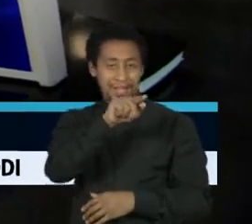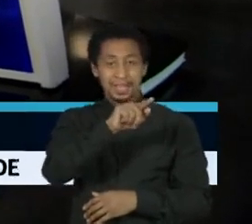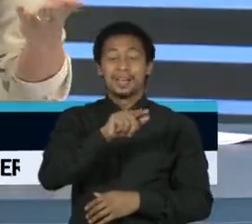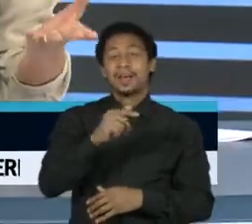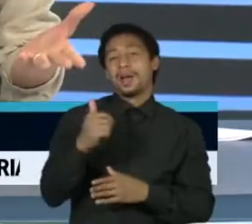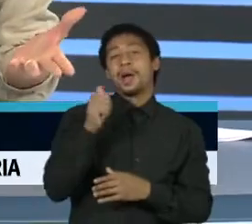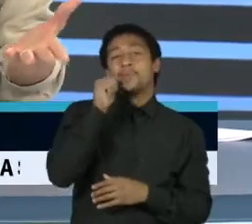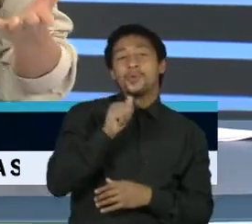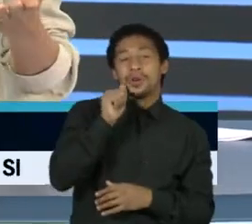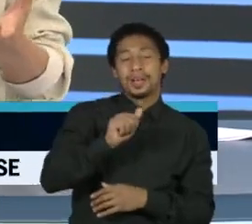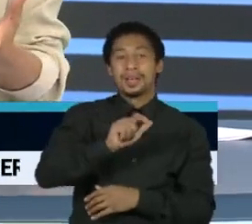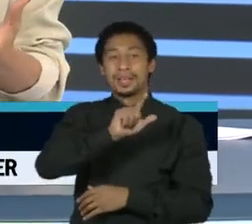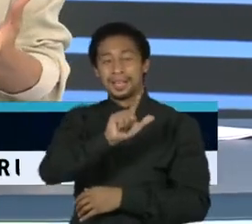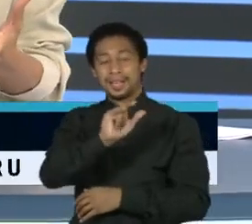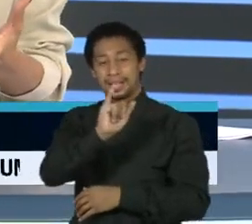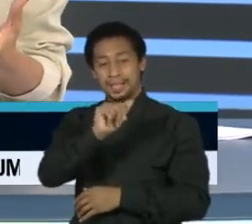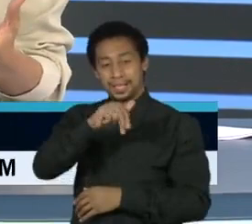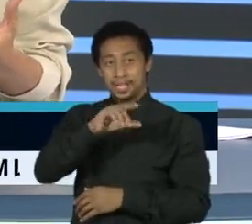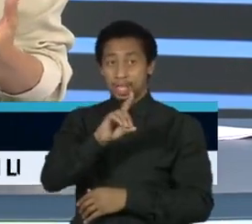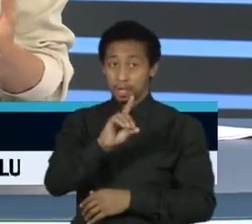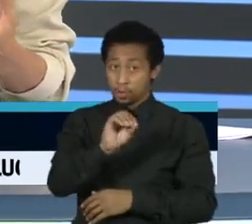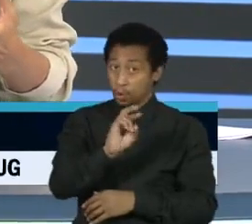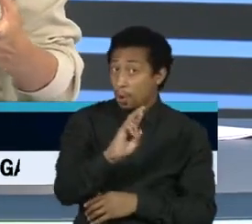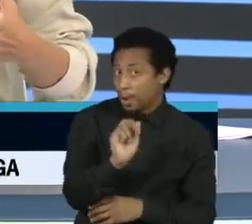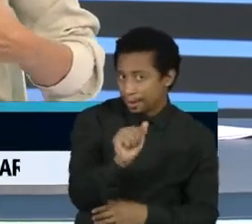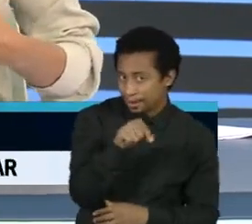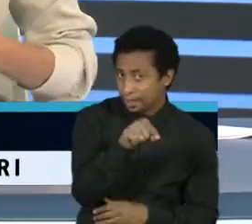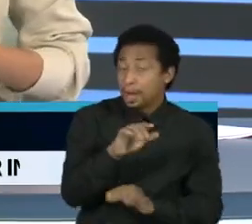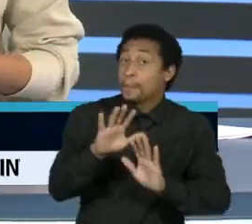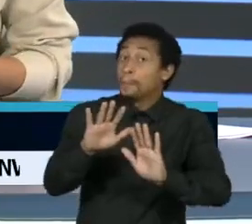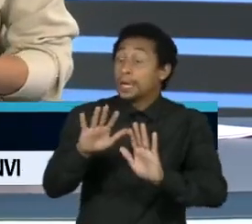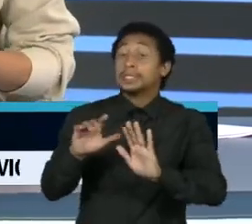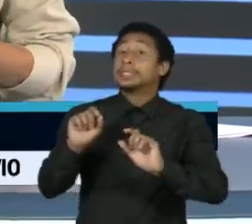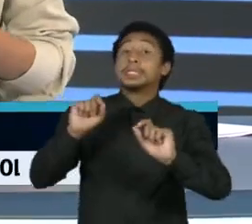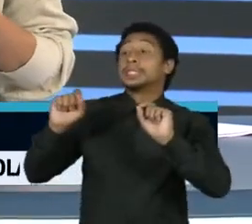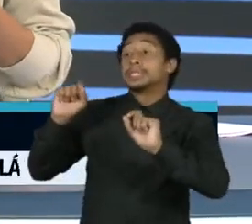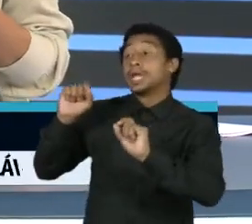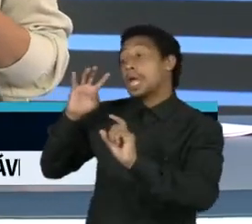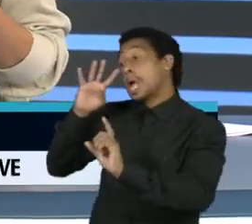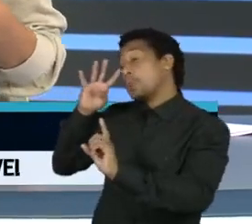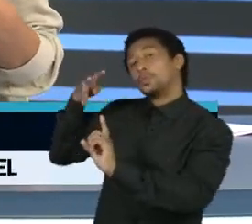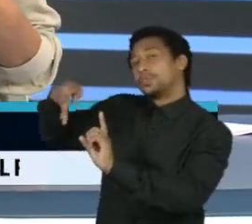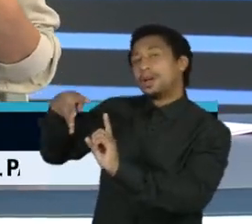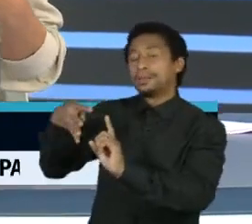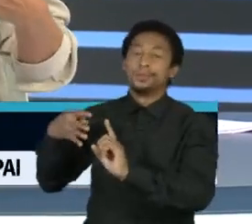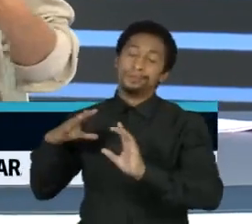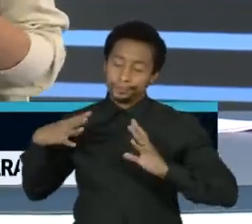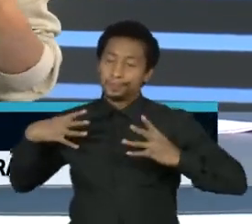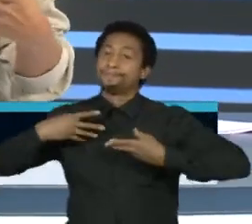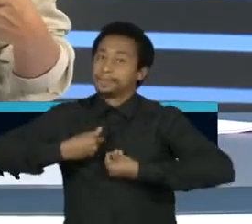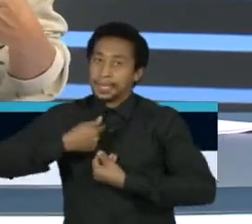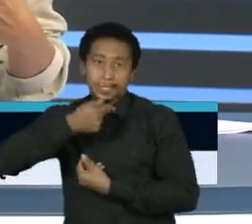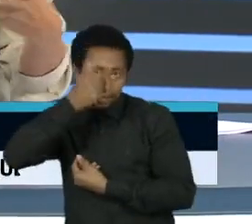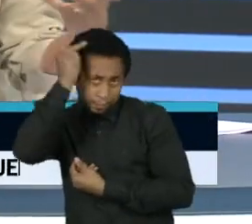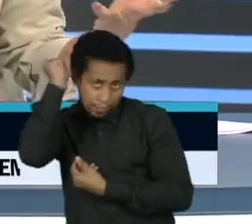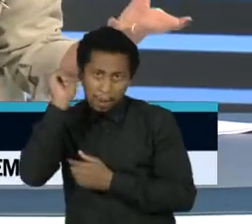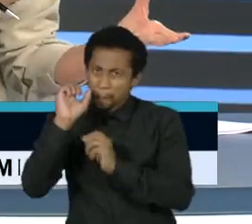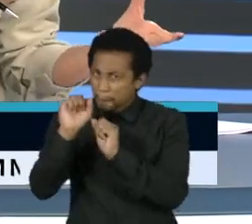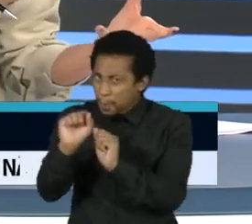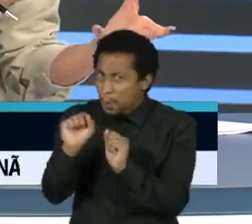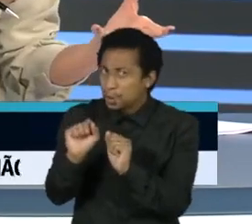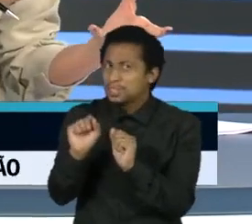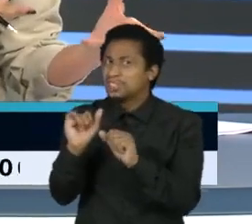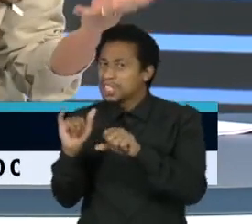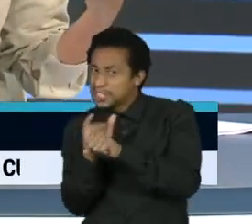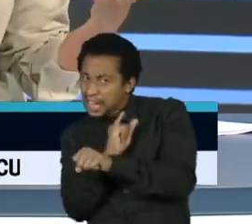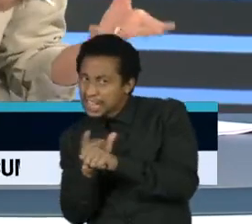É, mas quem leva a fama é Alexandre de Moraes, né? Será que ele caiu numa armadilha? Será que pode haver relação? E agora nós vimos